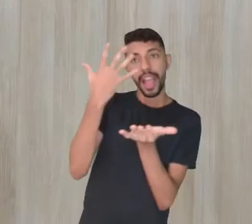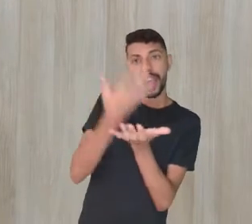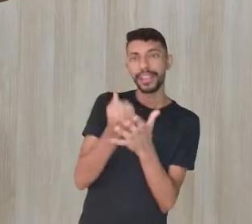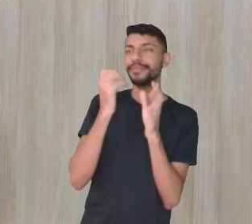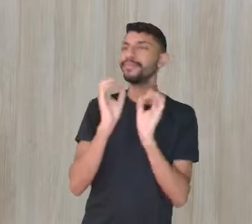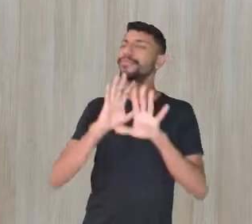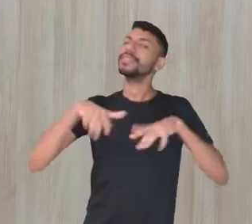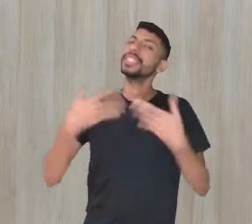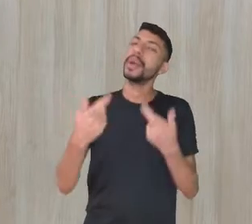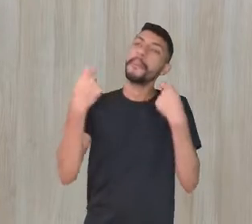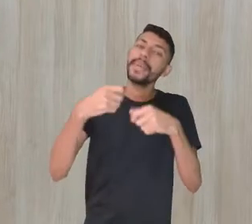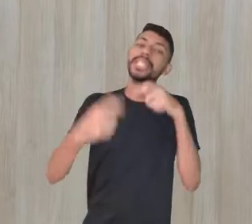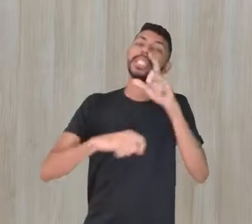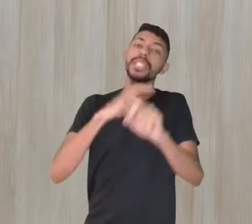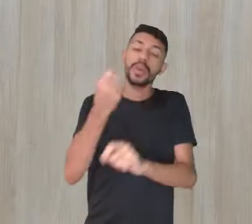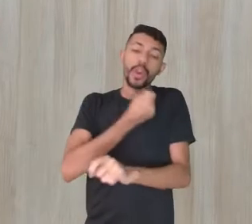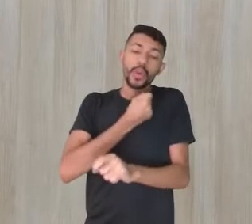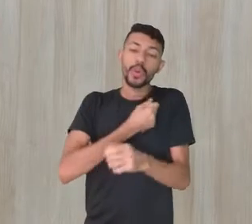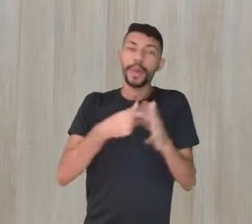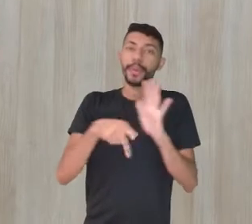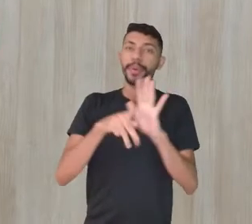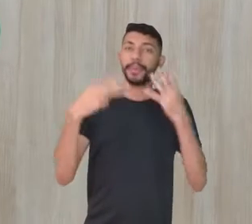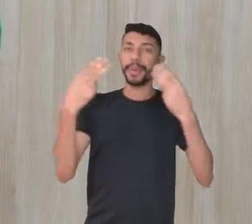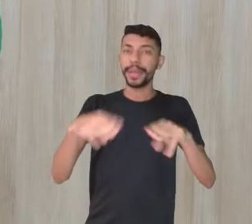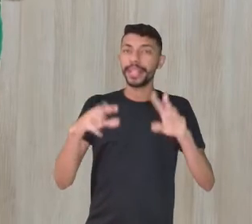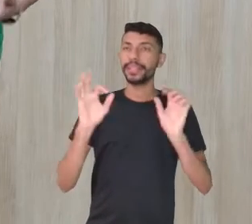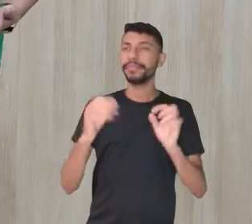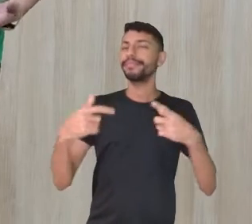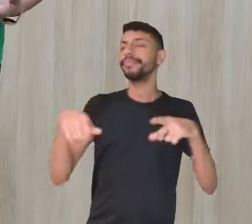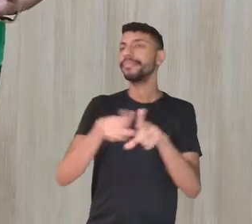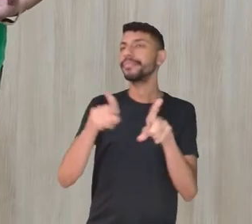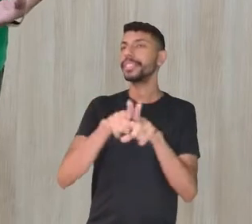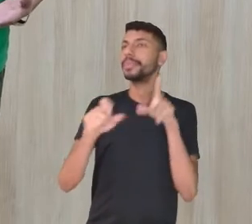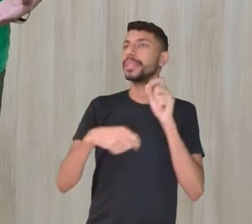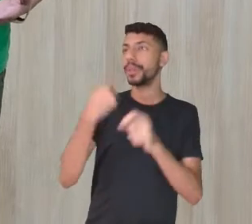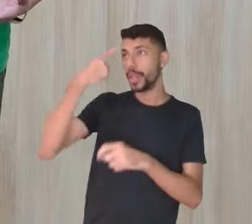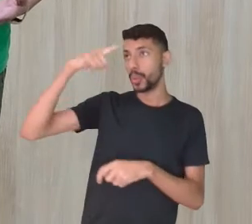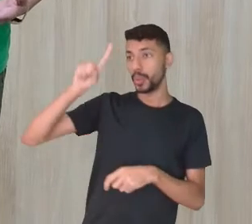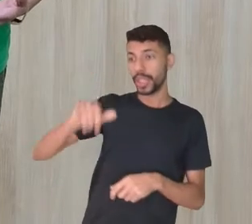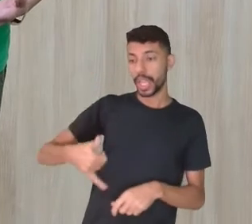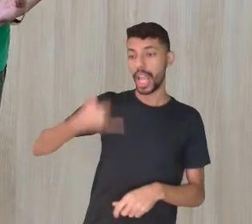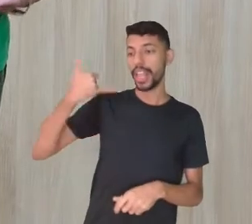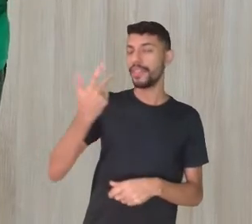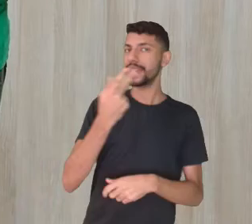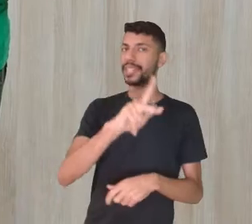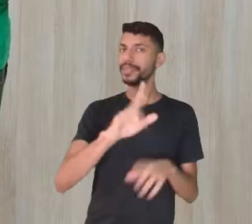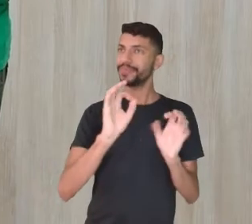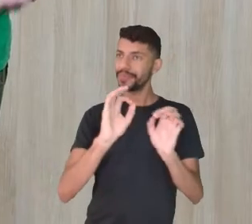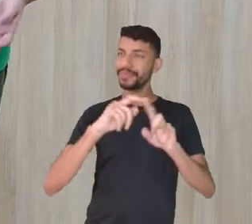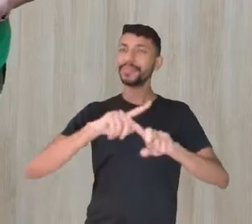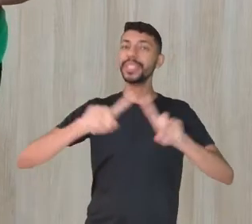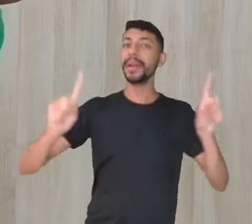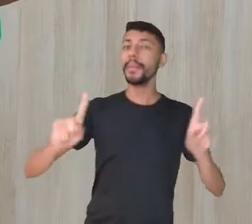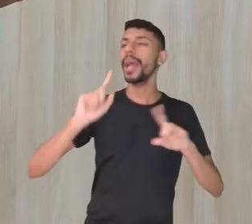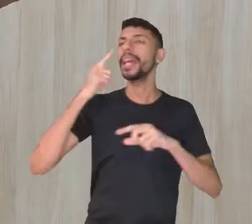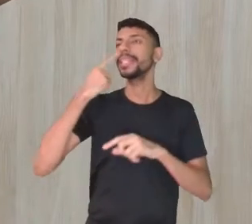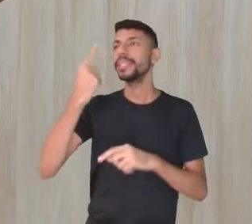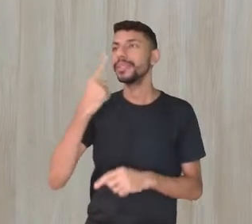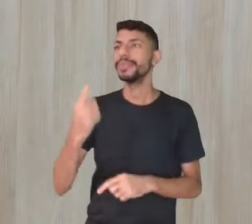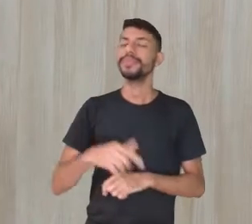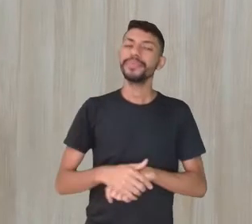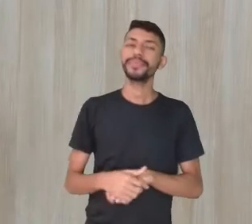vocês precisam do número da matrícula e também do número, da data de nascimento de vocês. Mas, enquanto